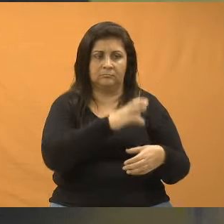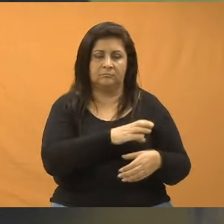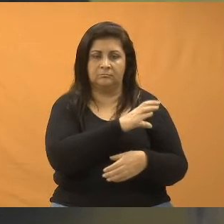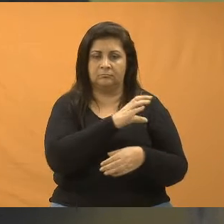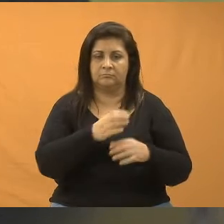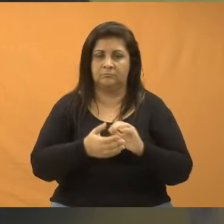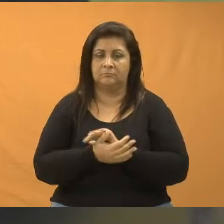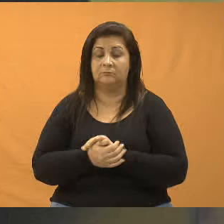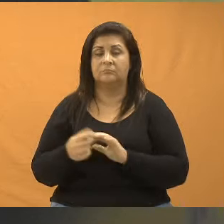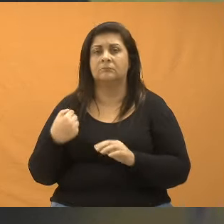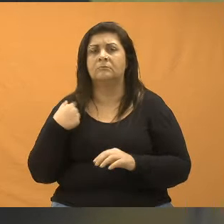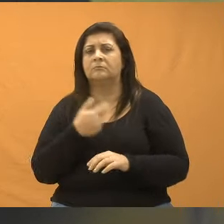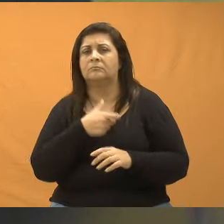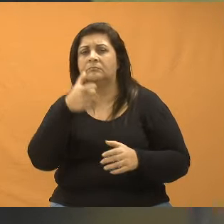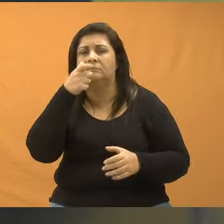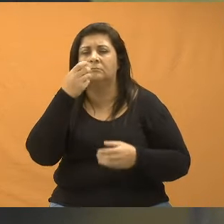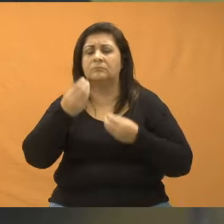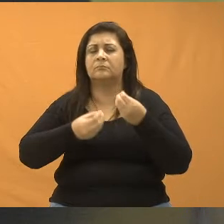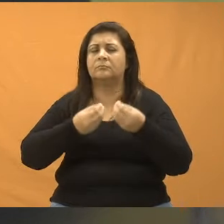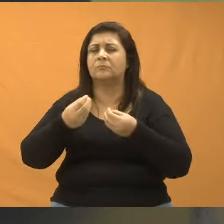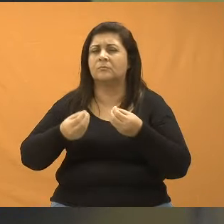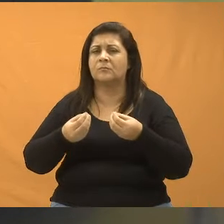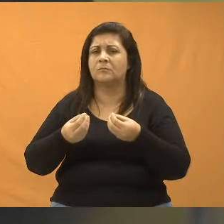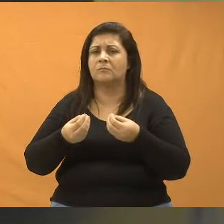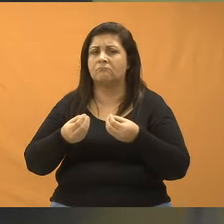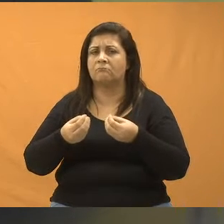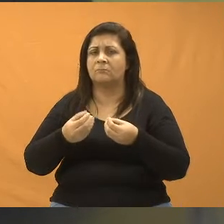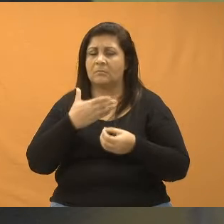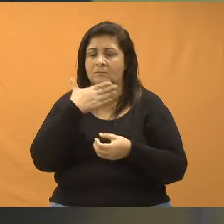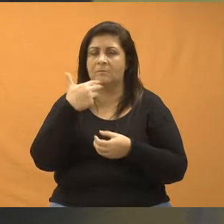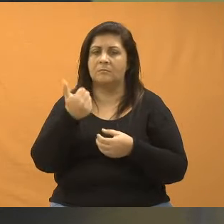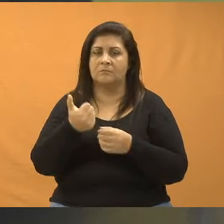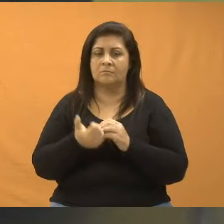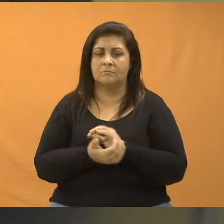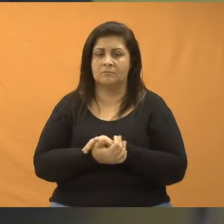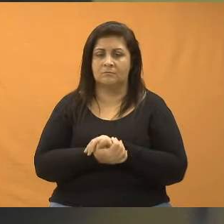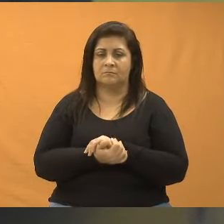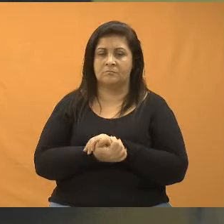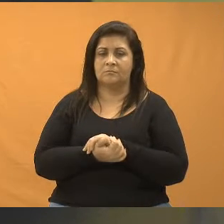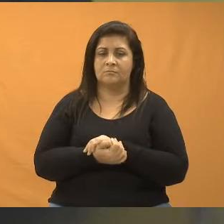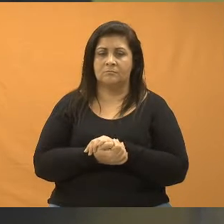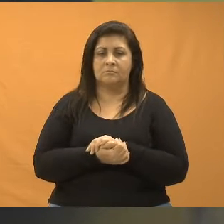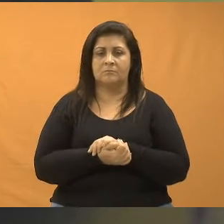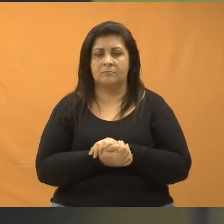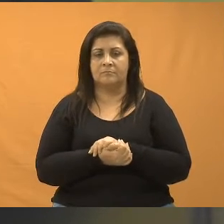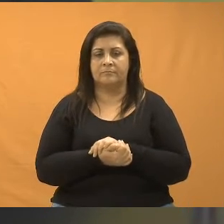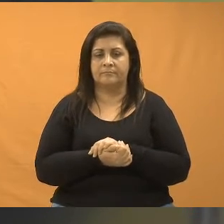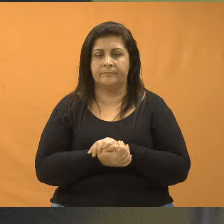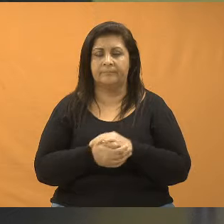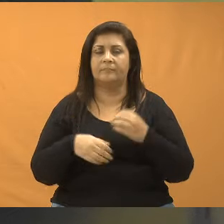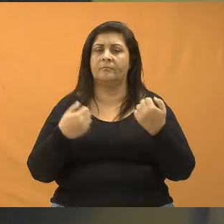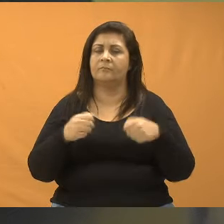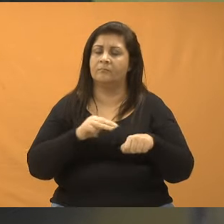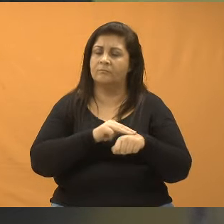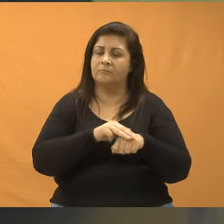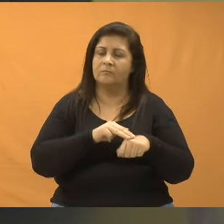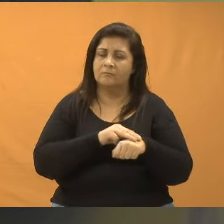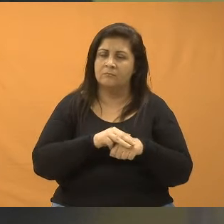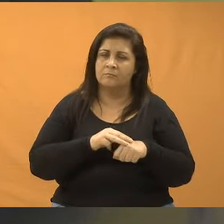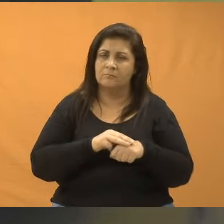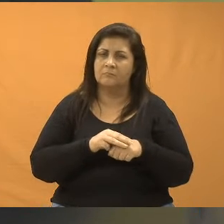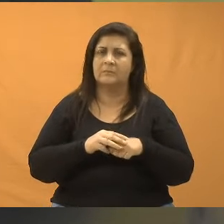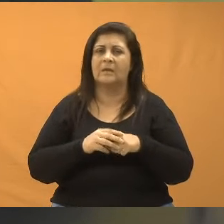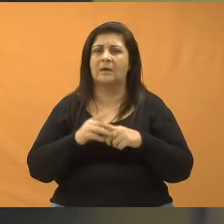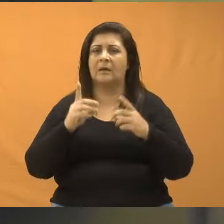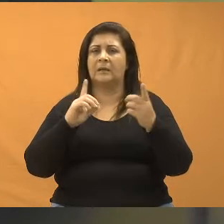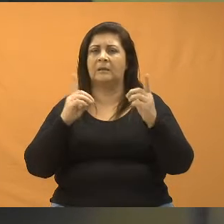está vendo o instrumento jurídico que melhor para em pé, né, então a gente precisa, mais isso, estender a conversa ao debate dessa